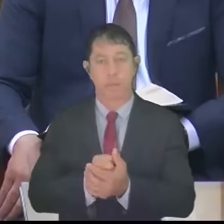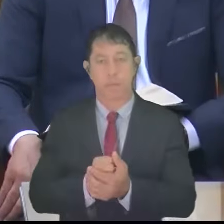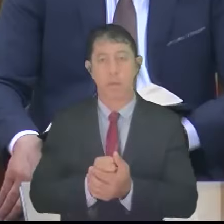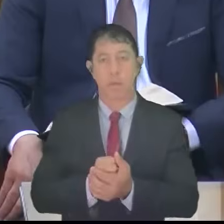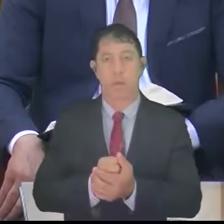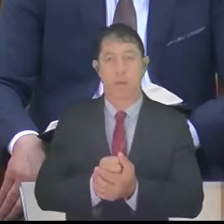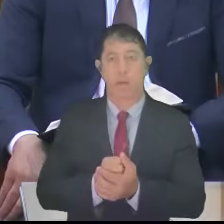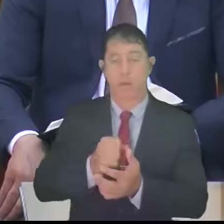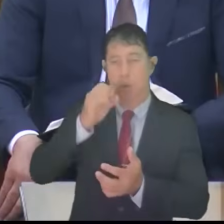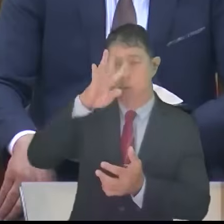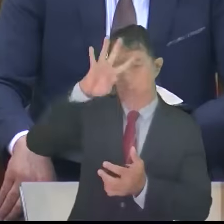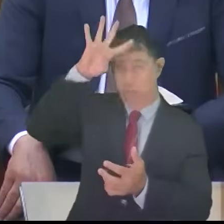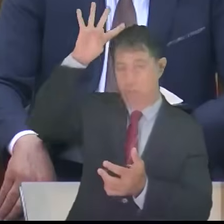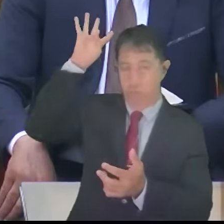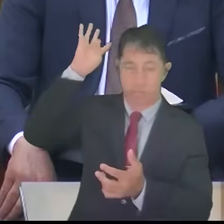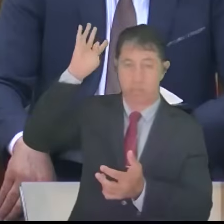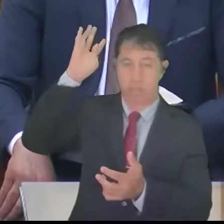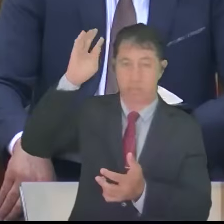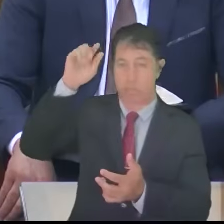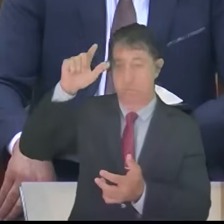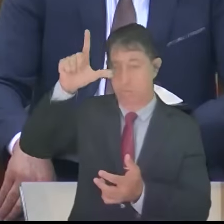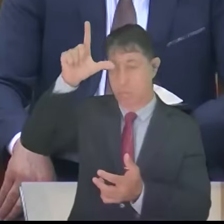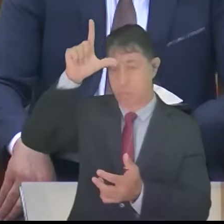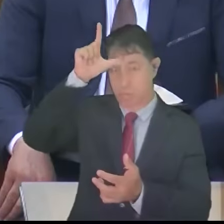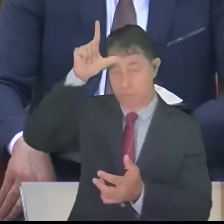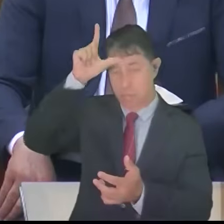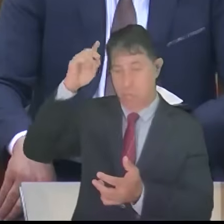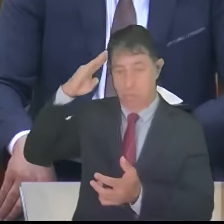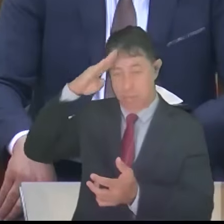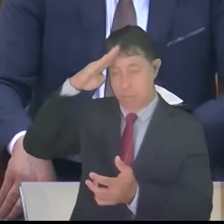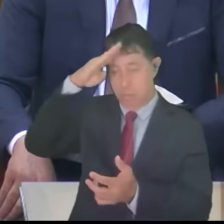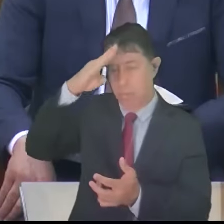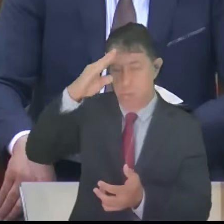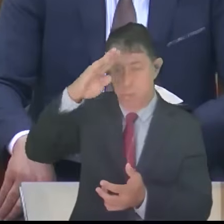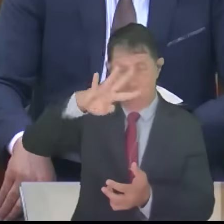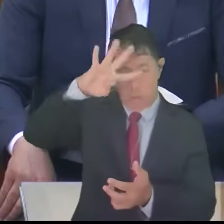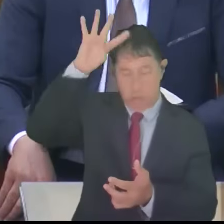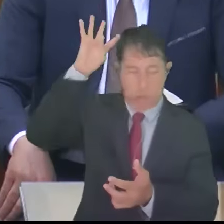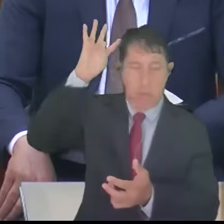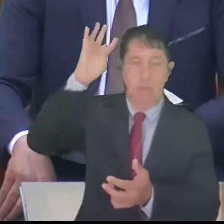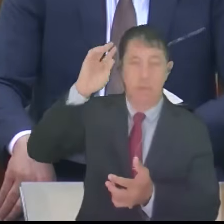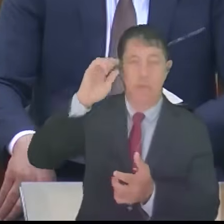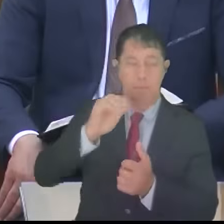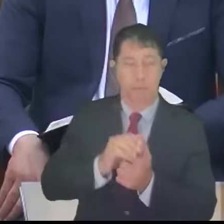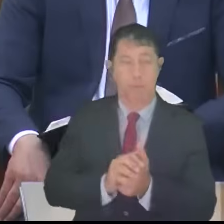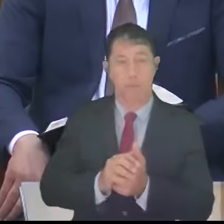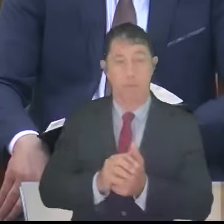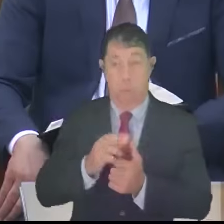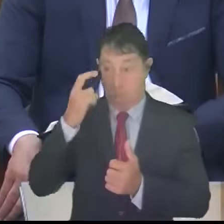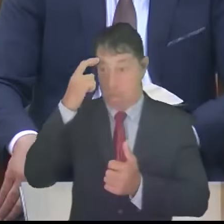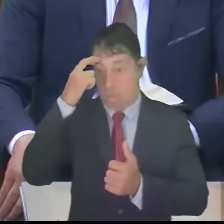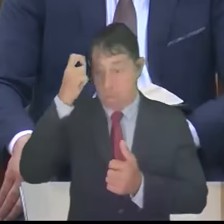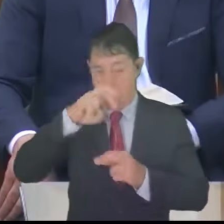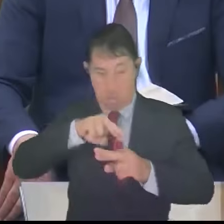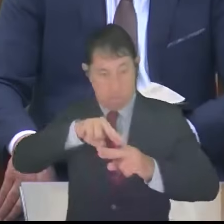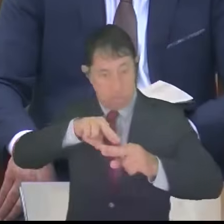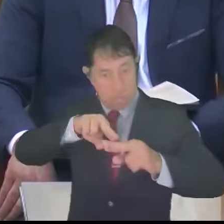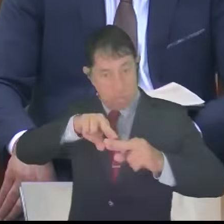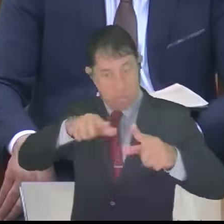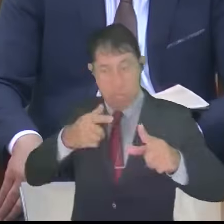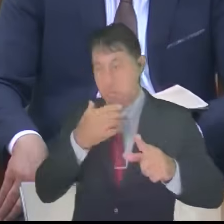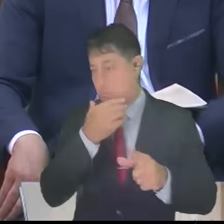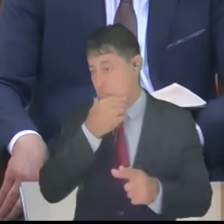Cafarnaum, ele foi salvo. Glória a Deus. Nicodemos era um homem culto, era um príncipe, foi